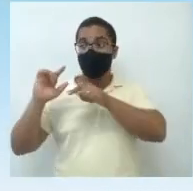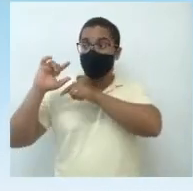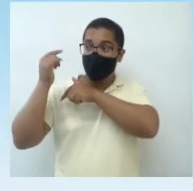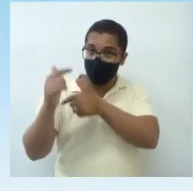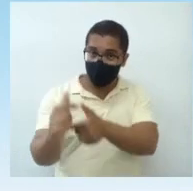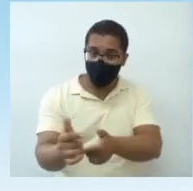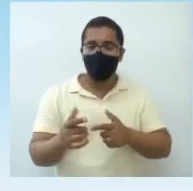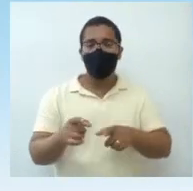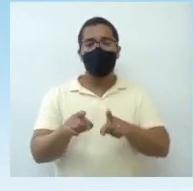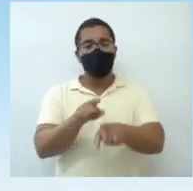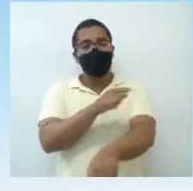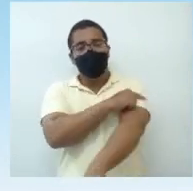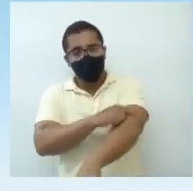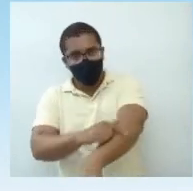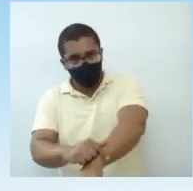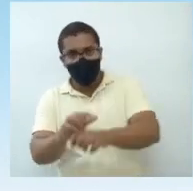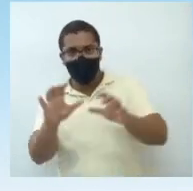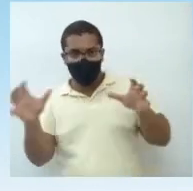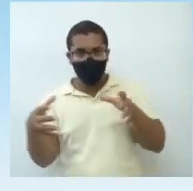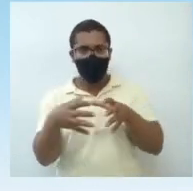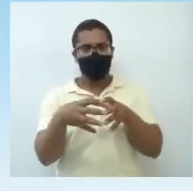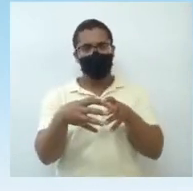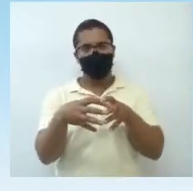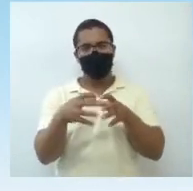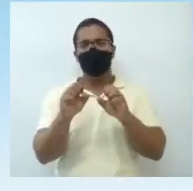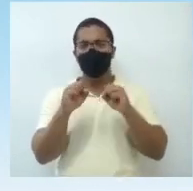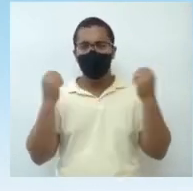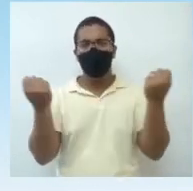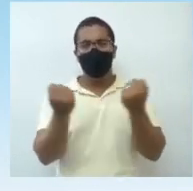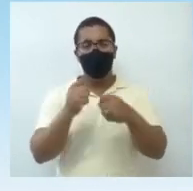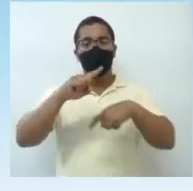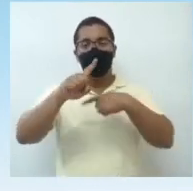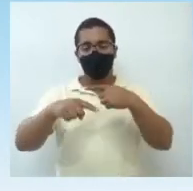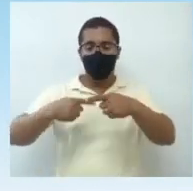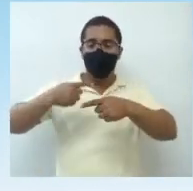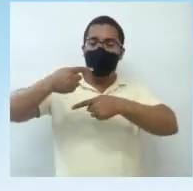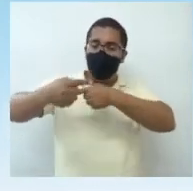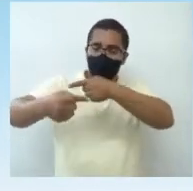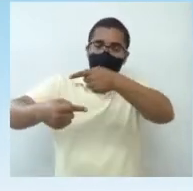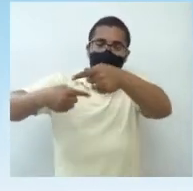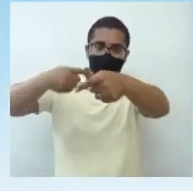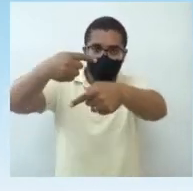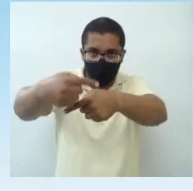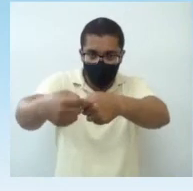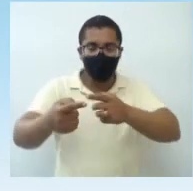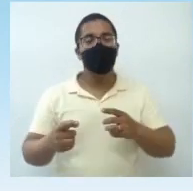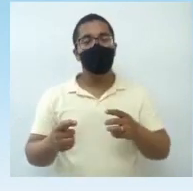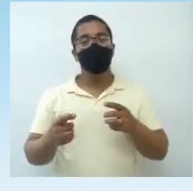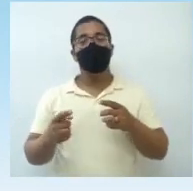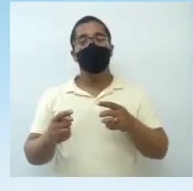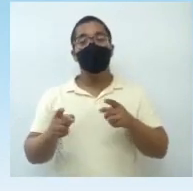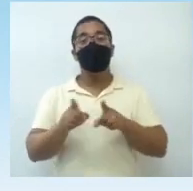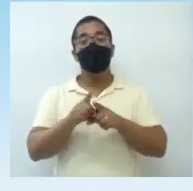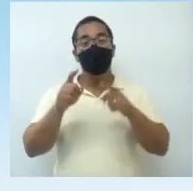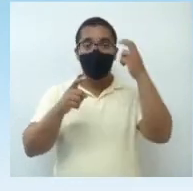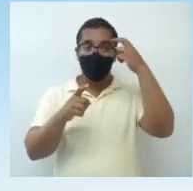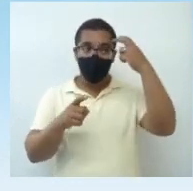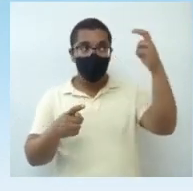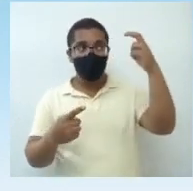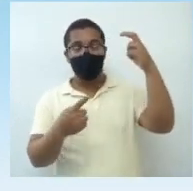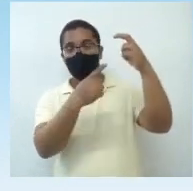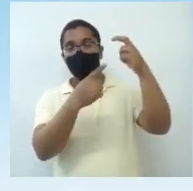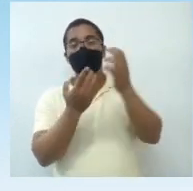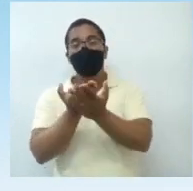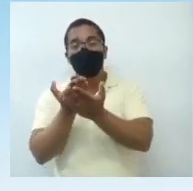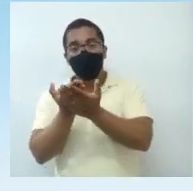ao comportamento de uma sociedade e vai ser repassado como também a cultura que es além do fator de